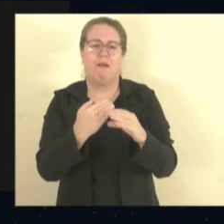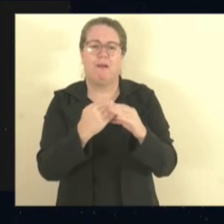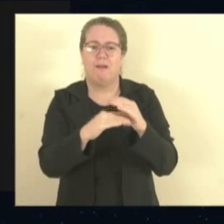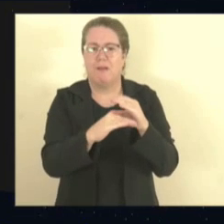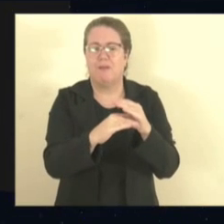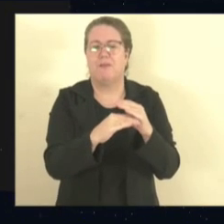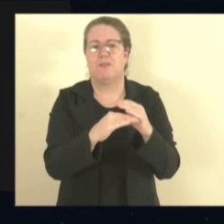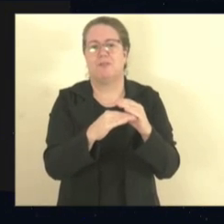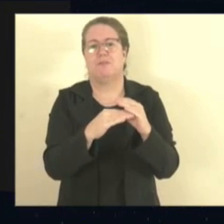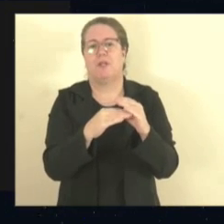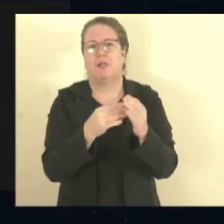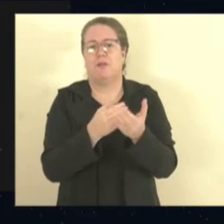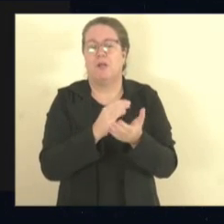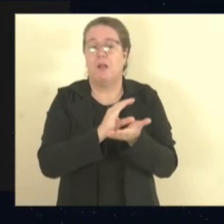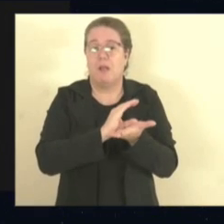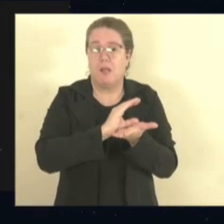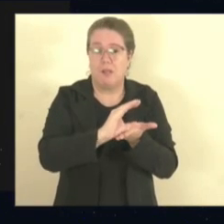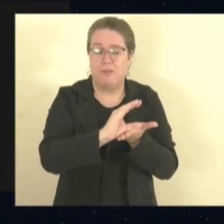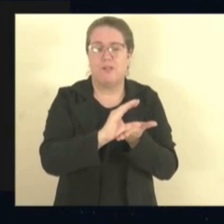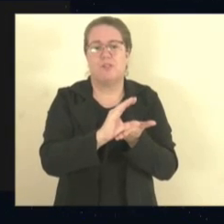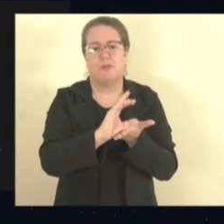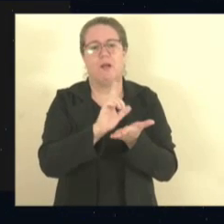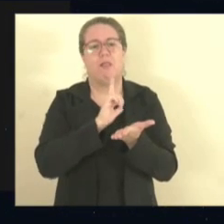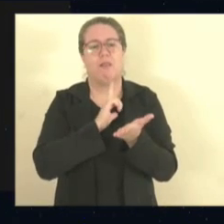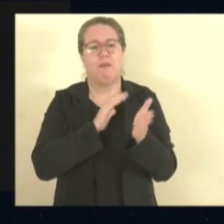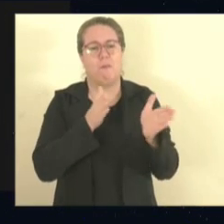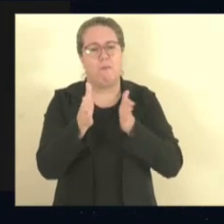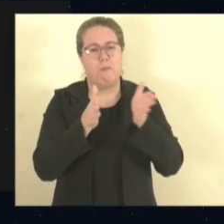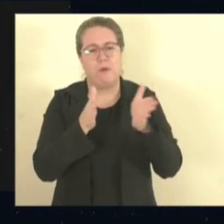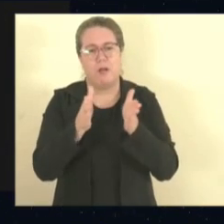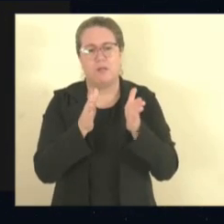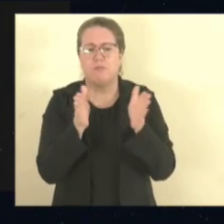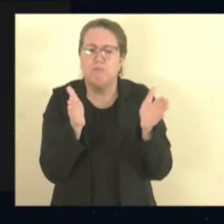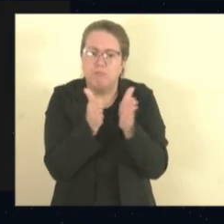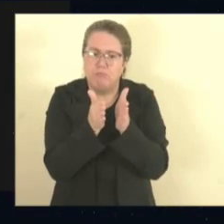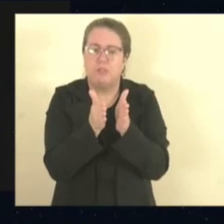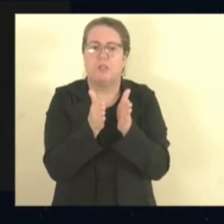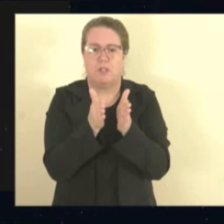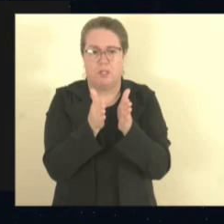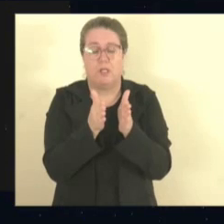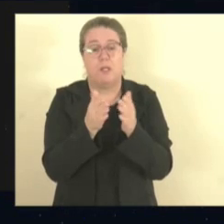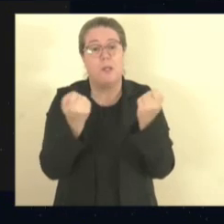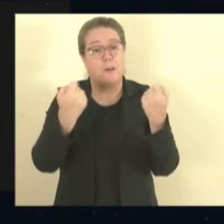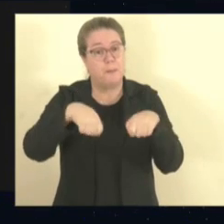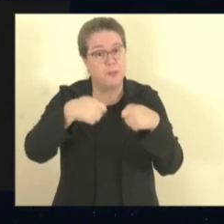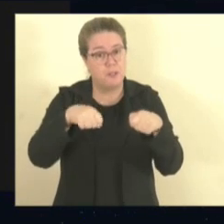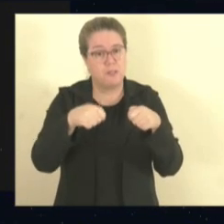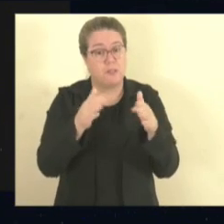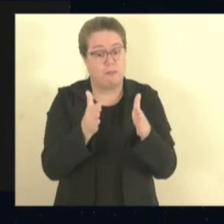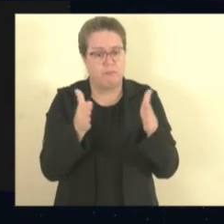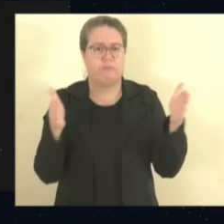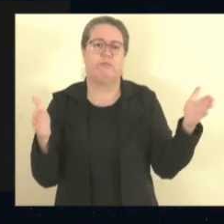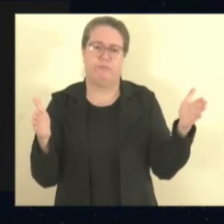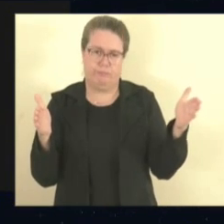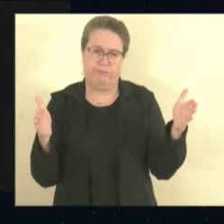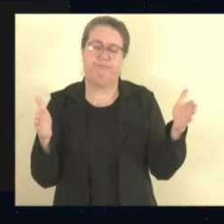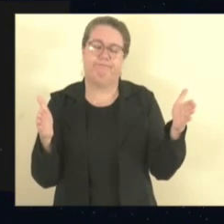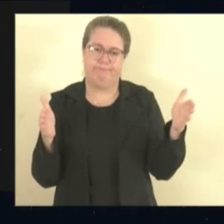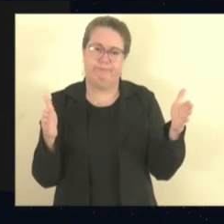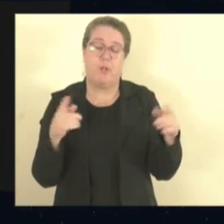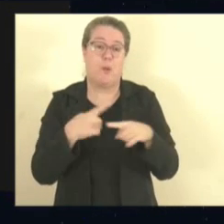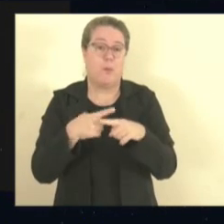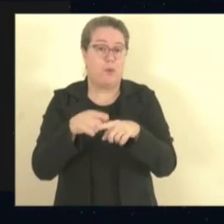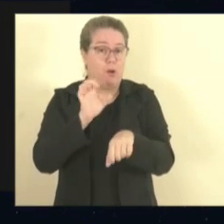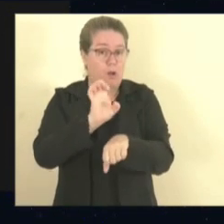vir a um prazo curto e que deveriam acontecer ao longo do prazo. E o Estado hoje,